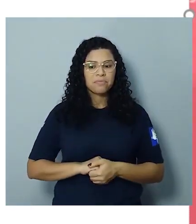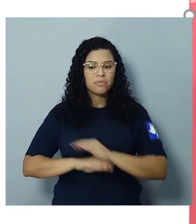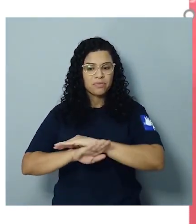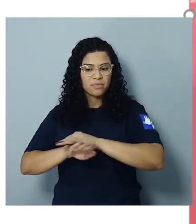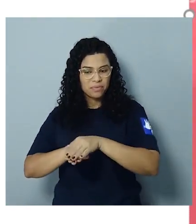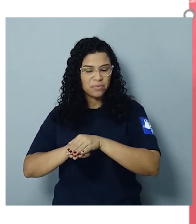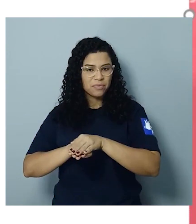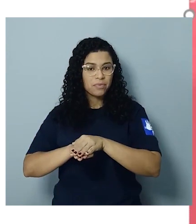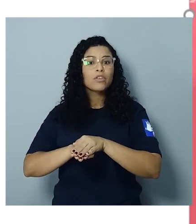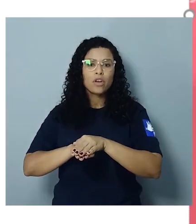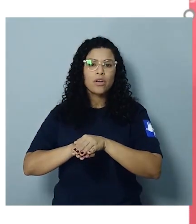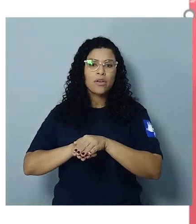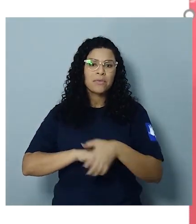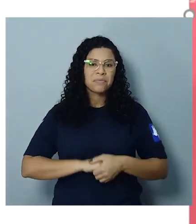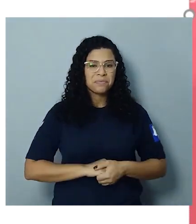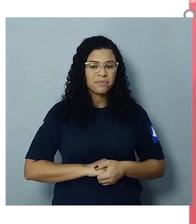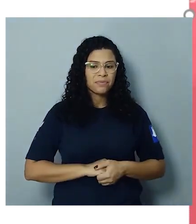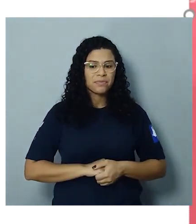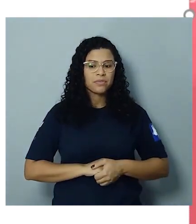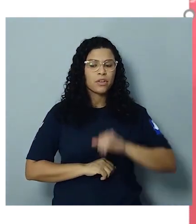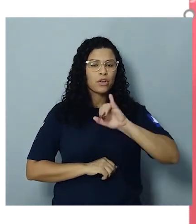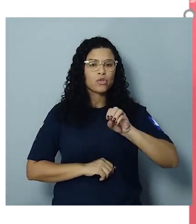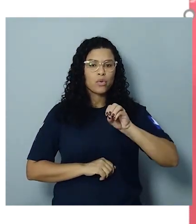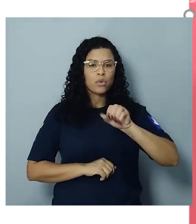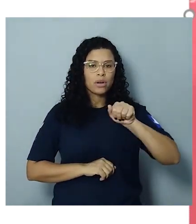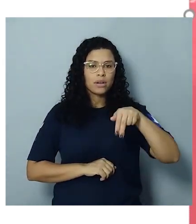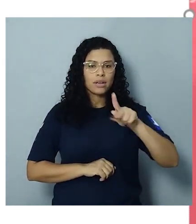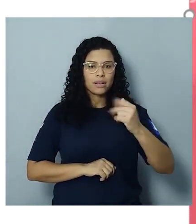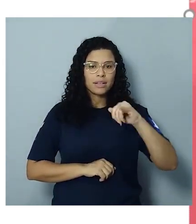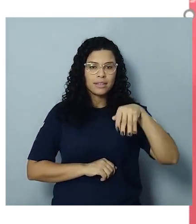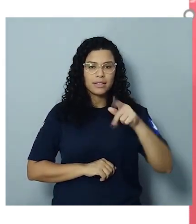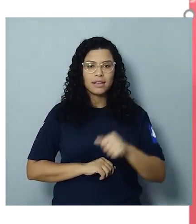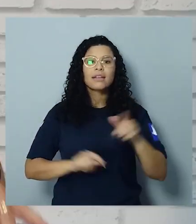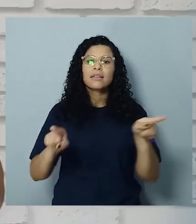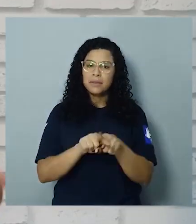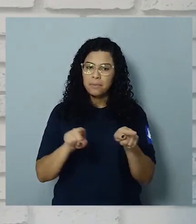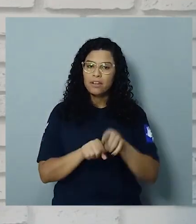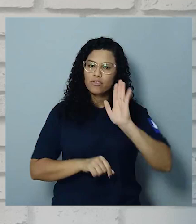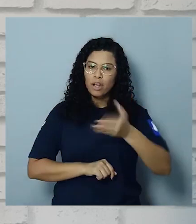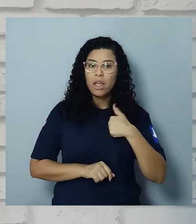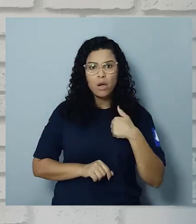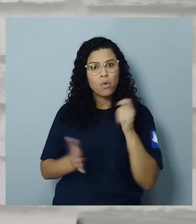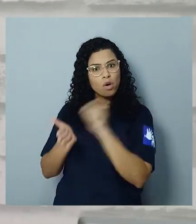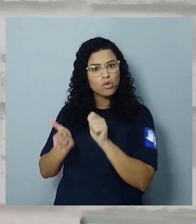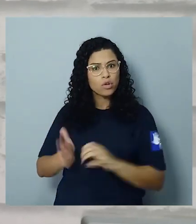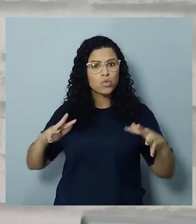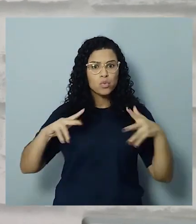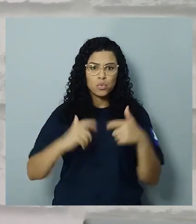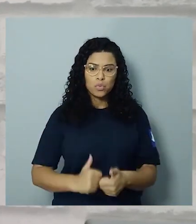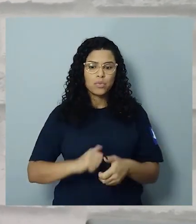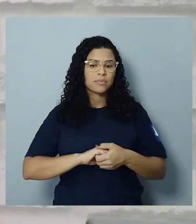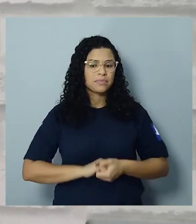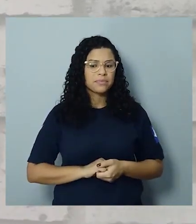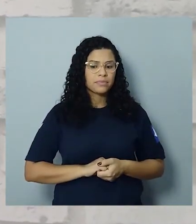joia rara letra achei aqui ó Joaninha muito bem estou voltando tudinho hein quem